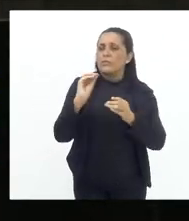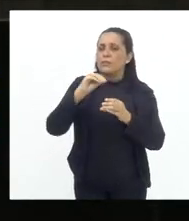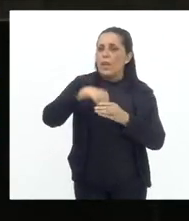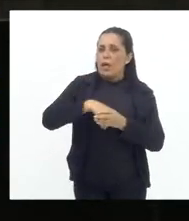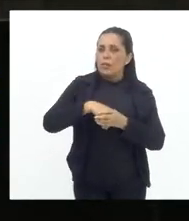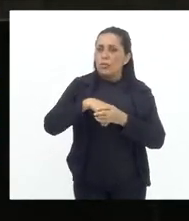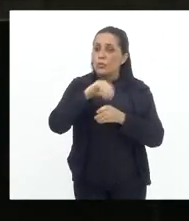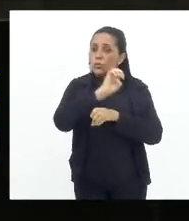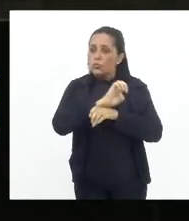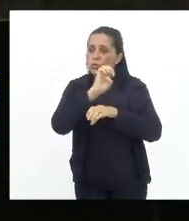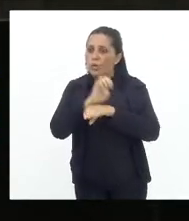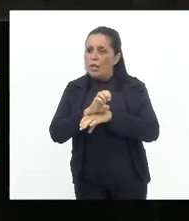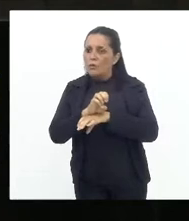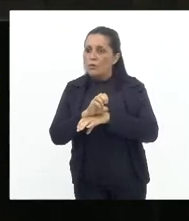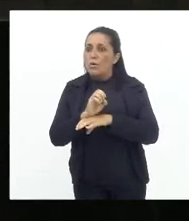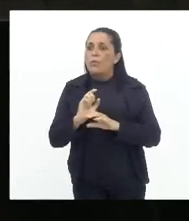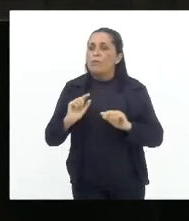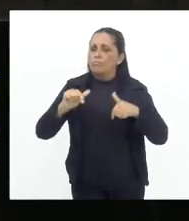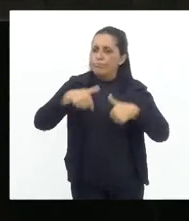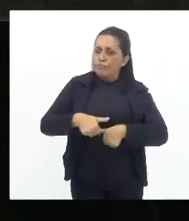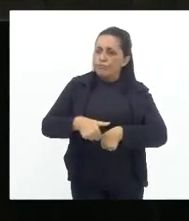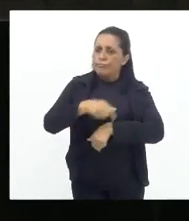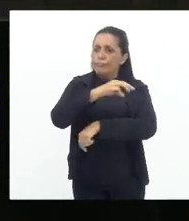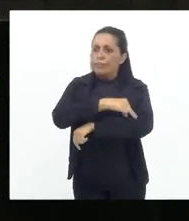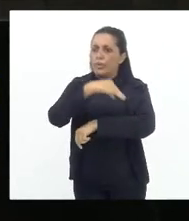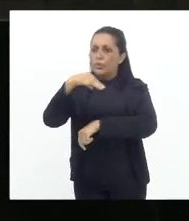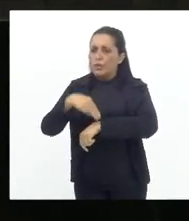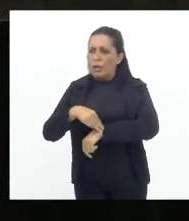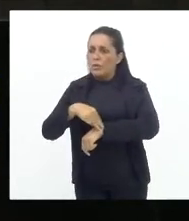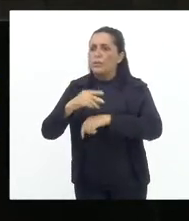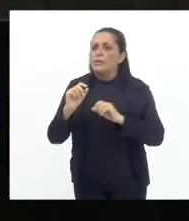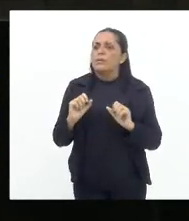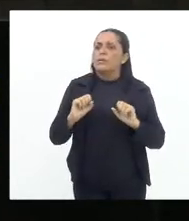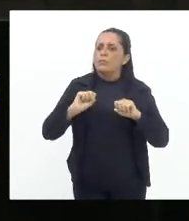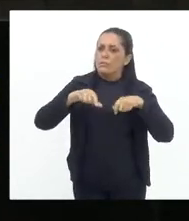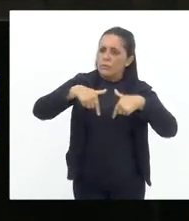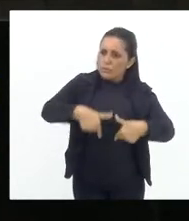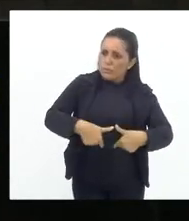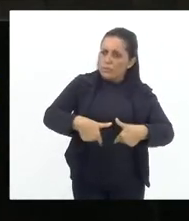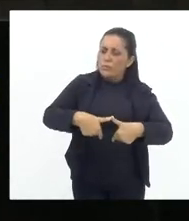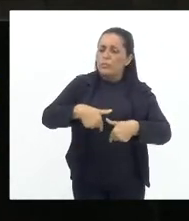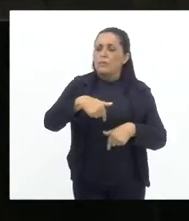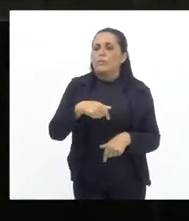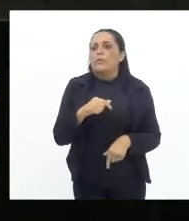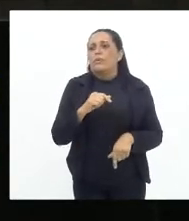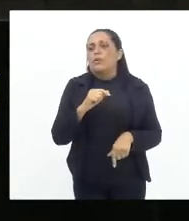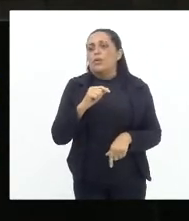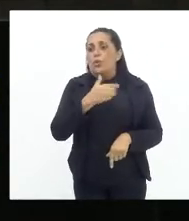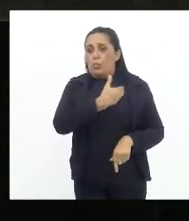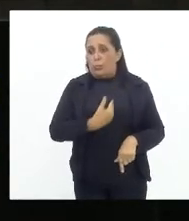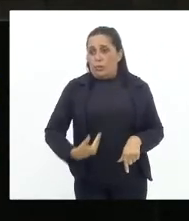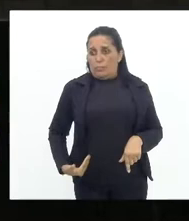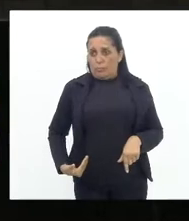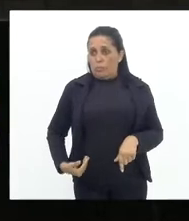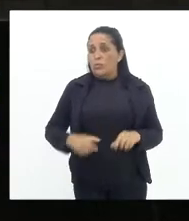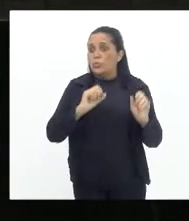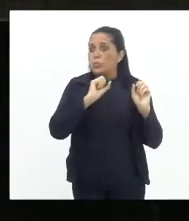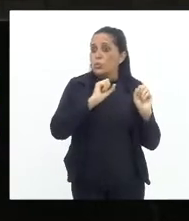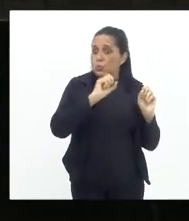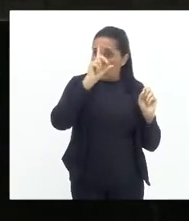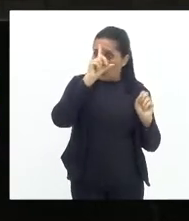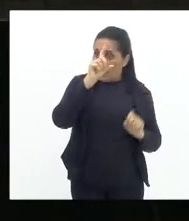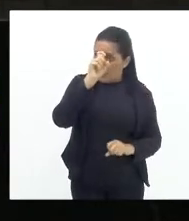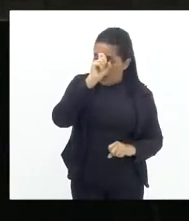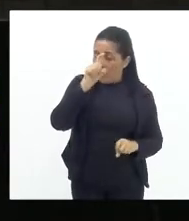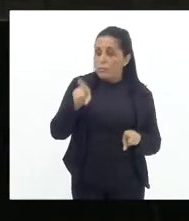Estado opera no magistério opera no poder é público opera nos hospitais